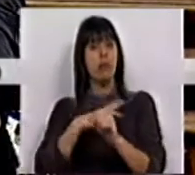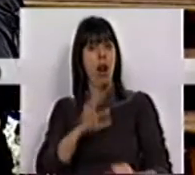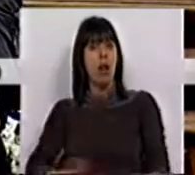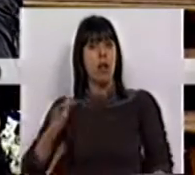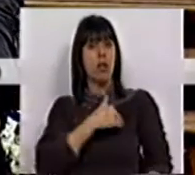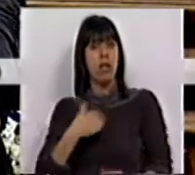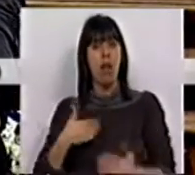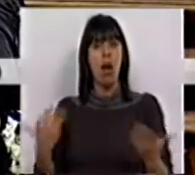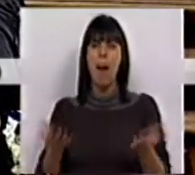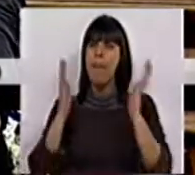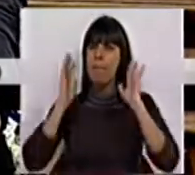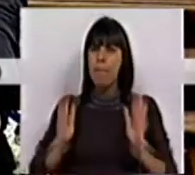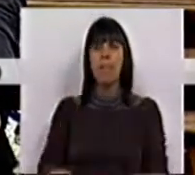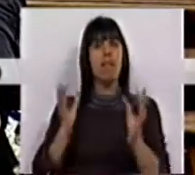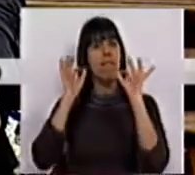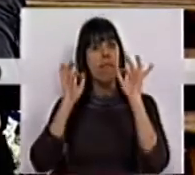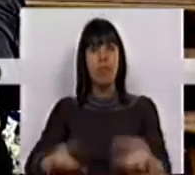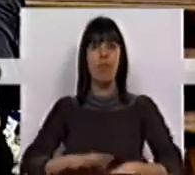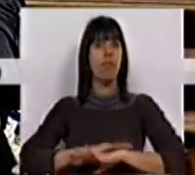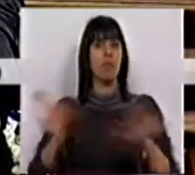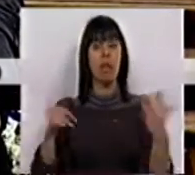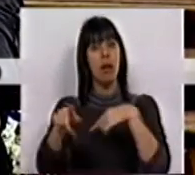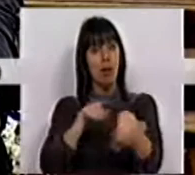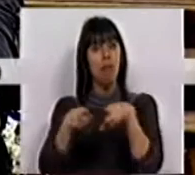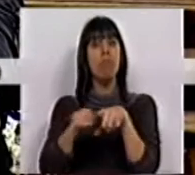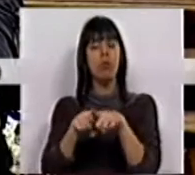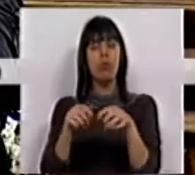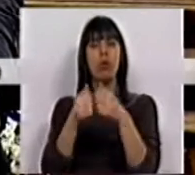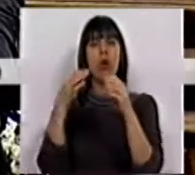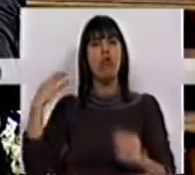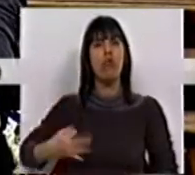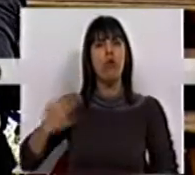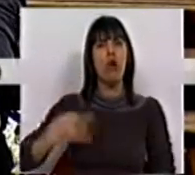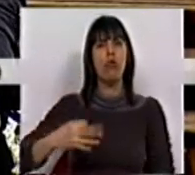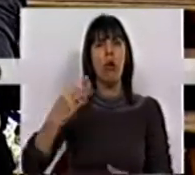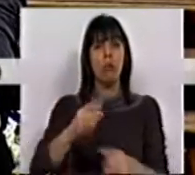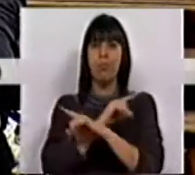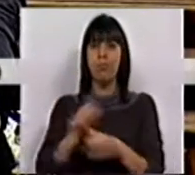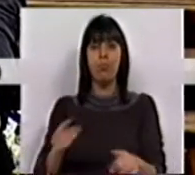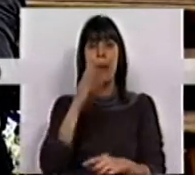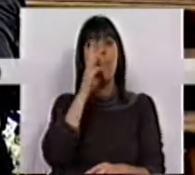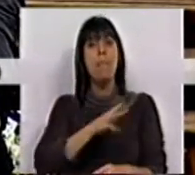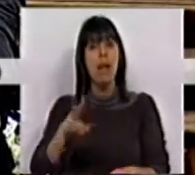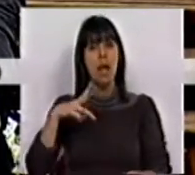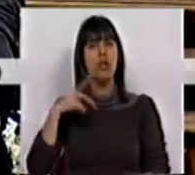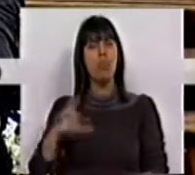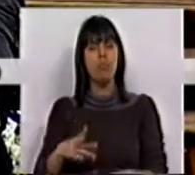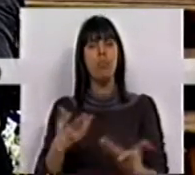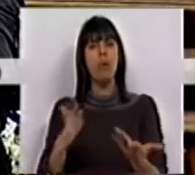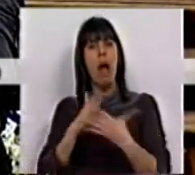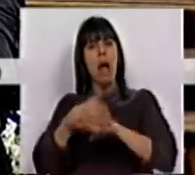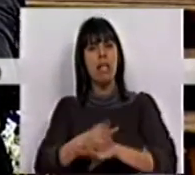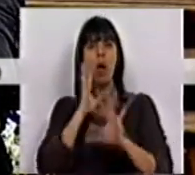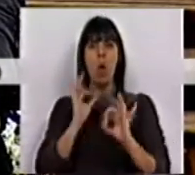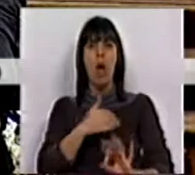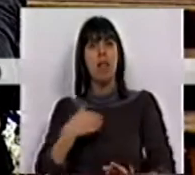Serviço Nacional de Saúde. É preciso pôr fim a esta política que todos os dias impede que milhares de portugueses acedam